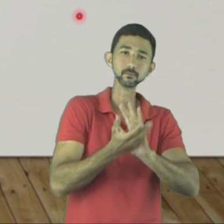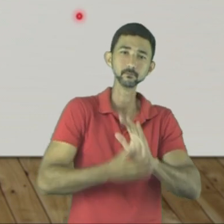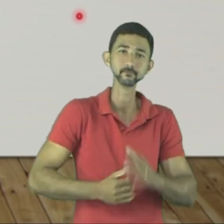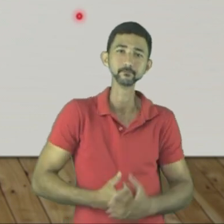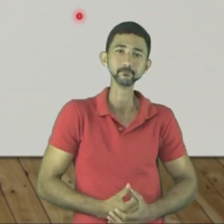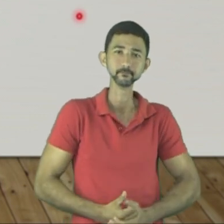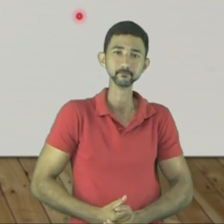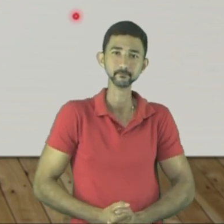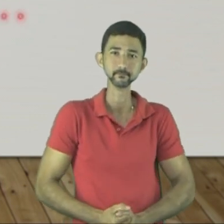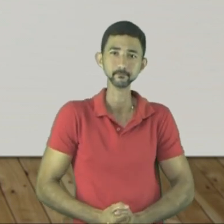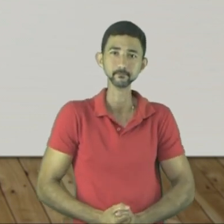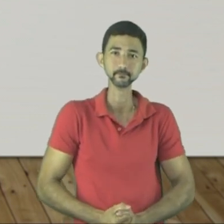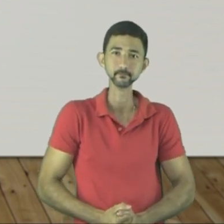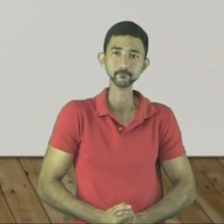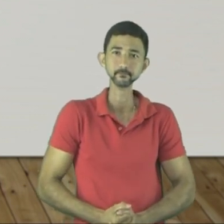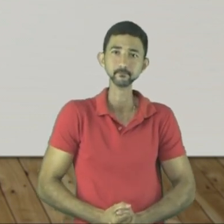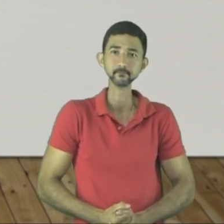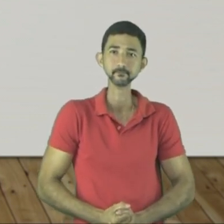vertical.